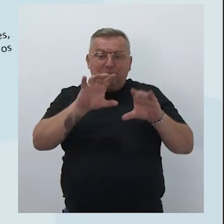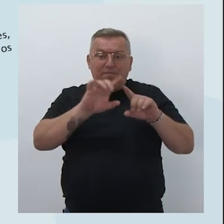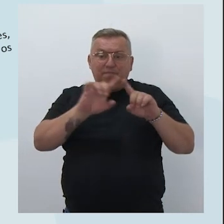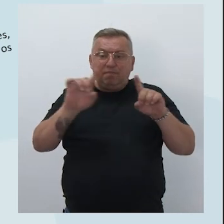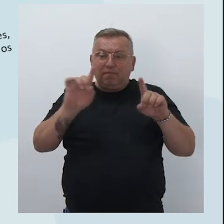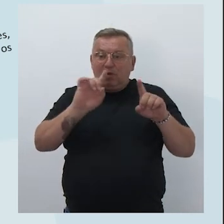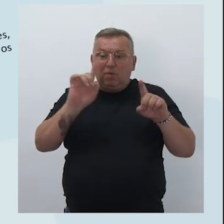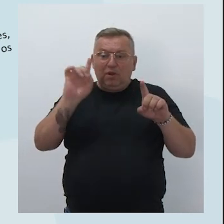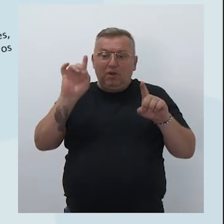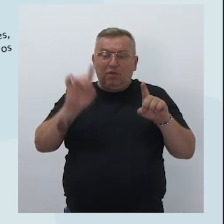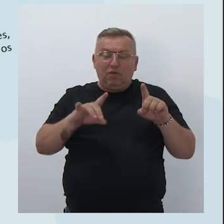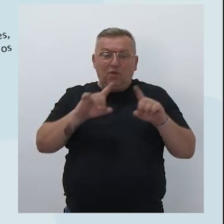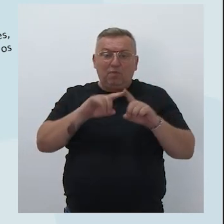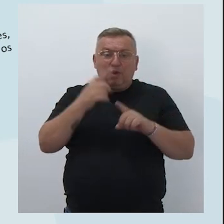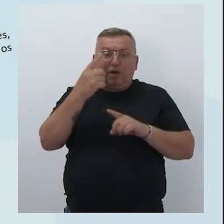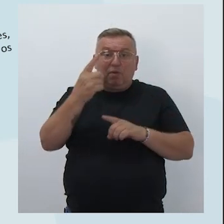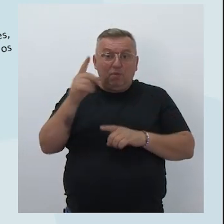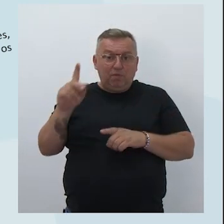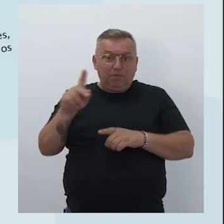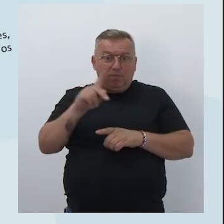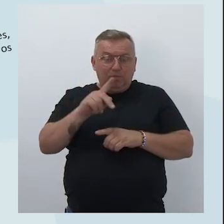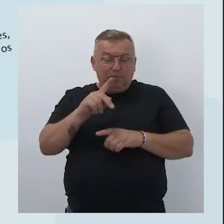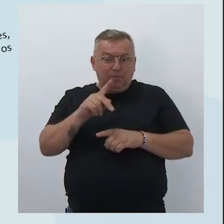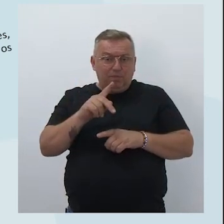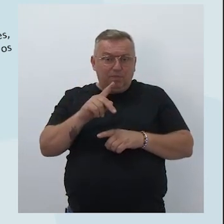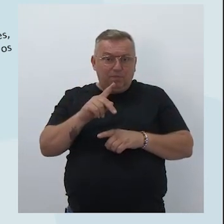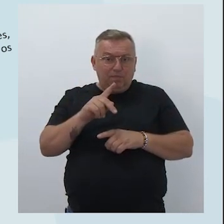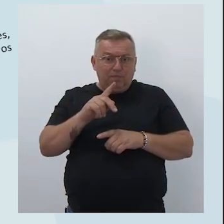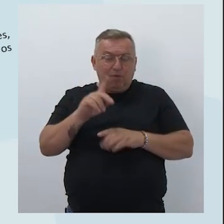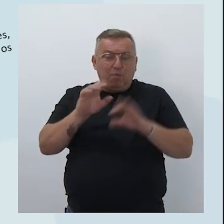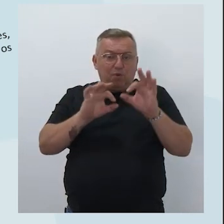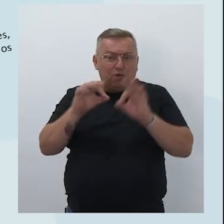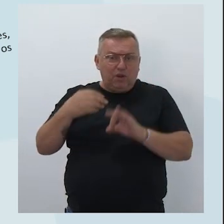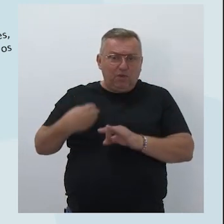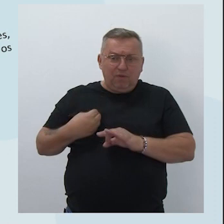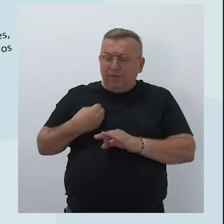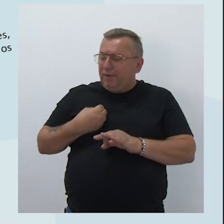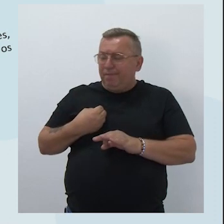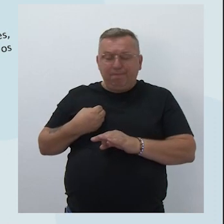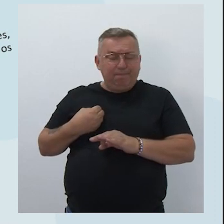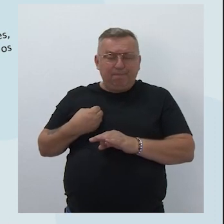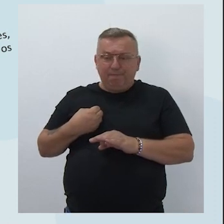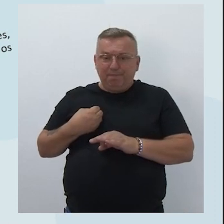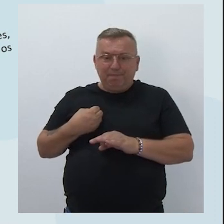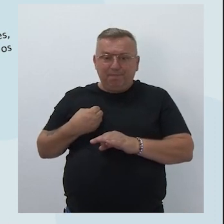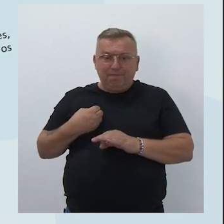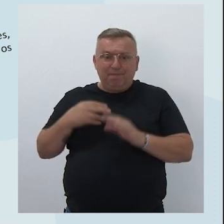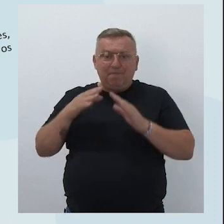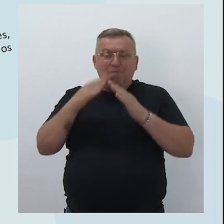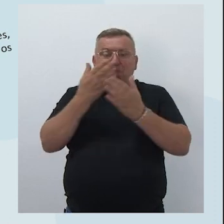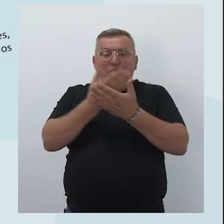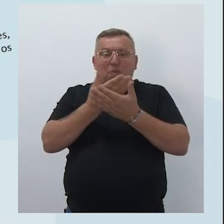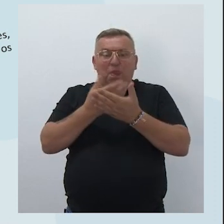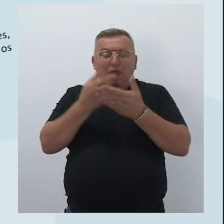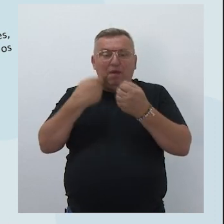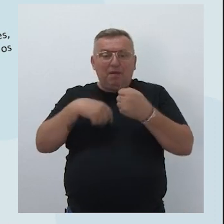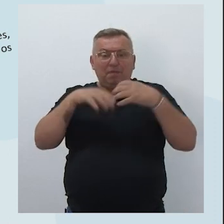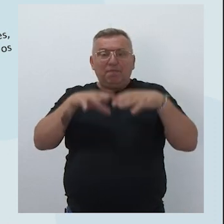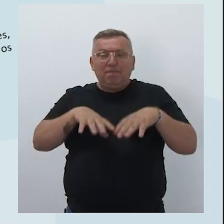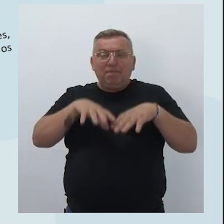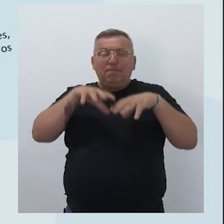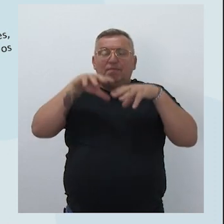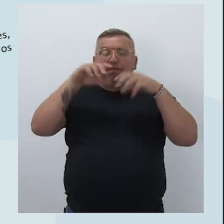é só para um professor, não é só para o professor de projeto de vida, não. A escola precisa respirar, né,